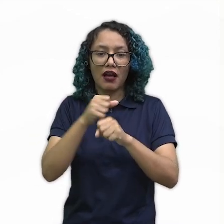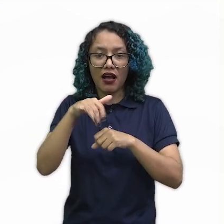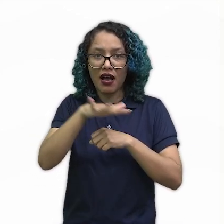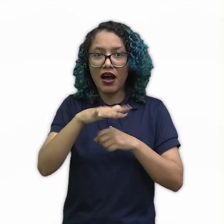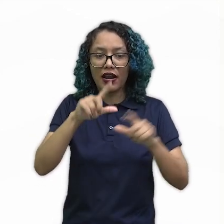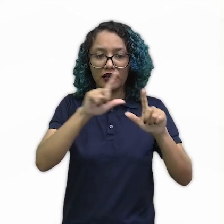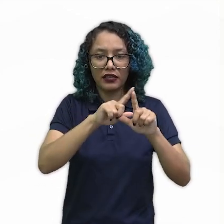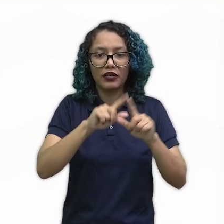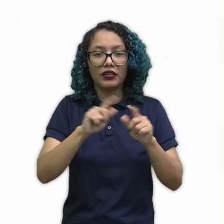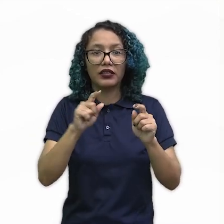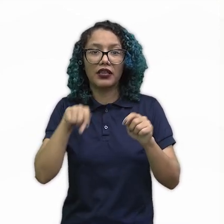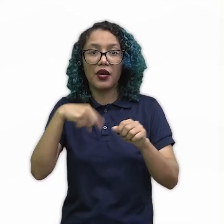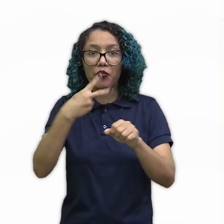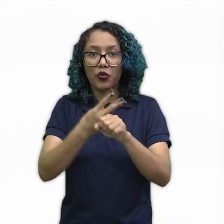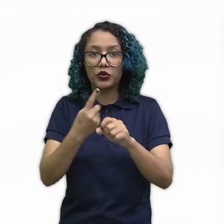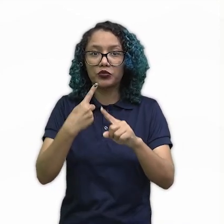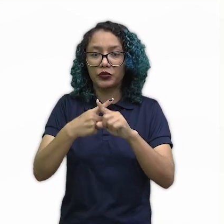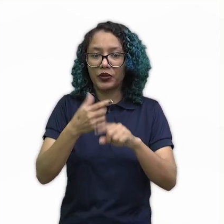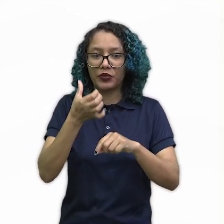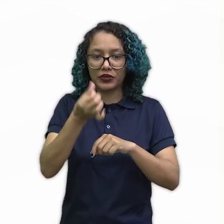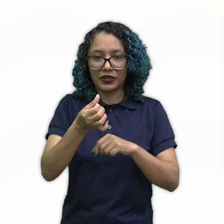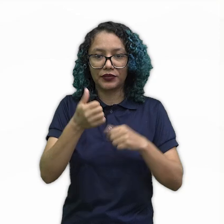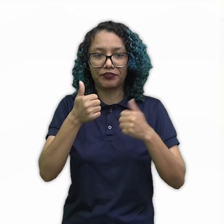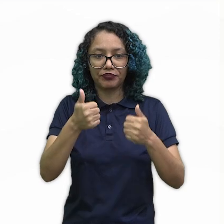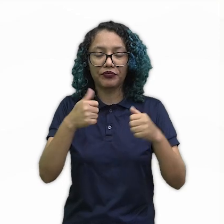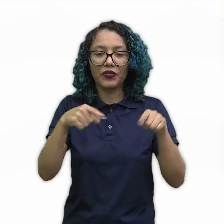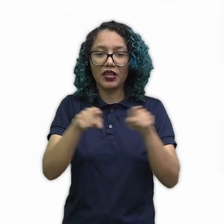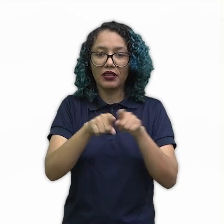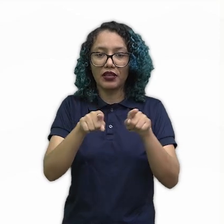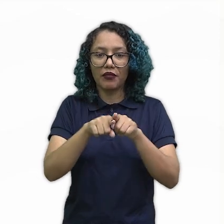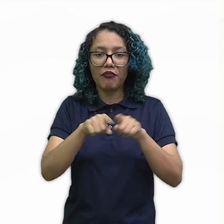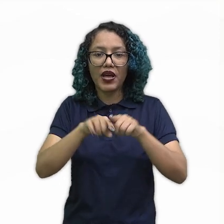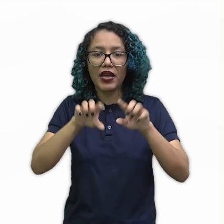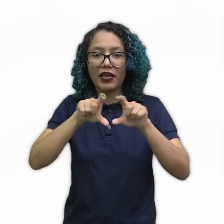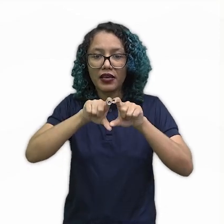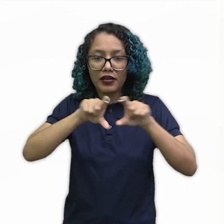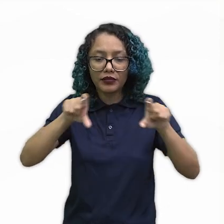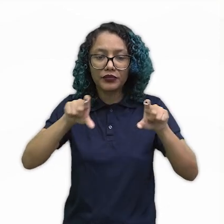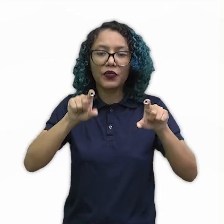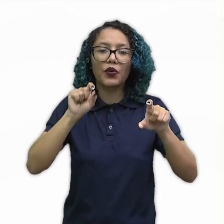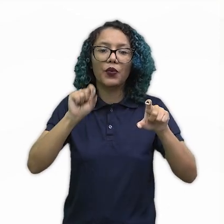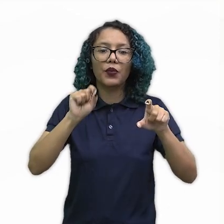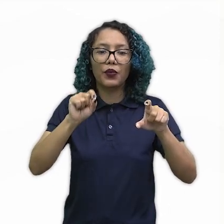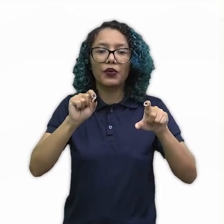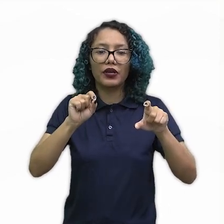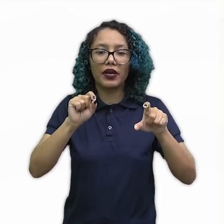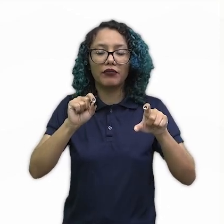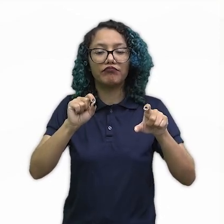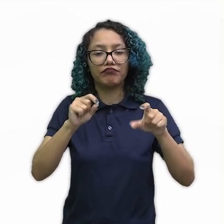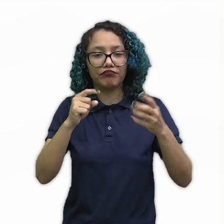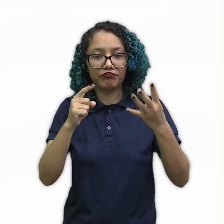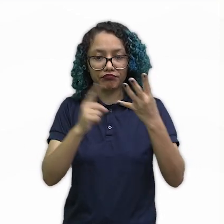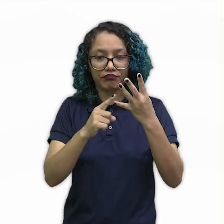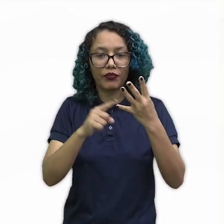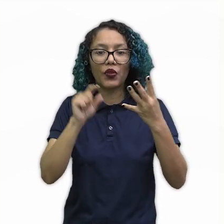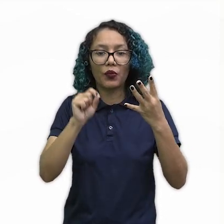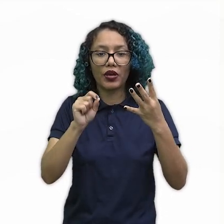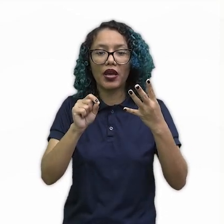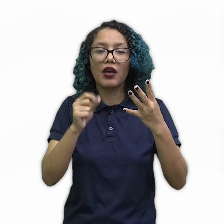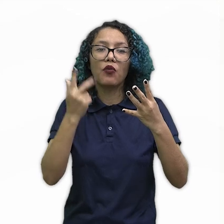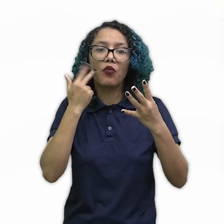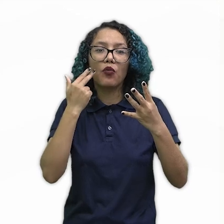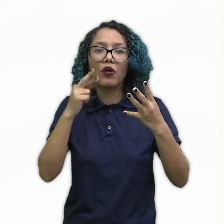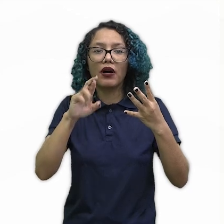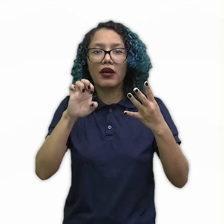basta multiplicar por 6, tá certo? A fórmula geral dele, que é de um hexágono